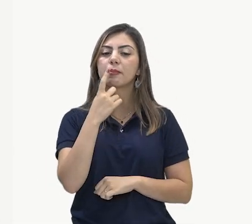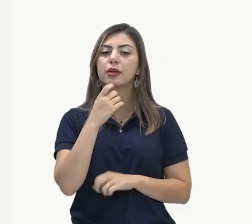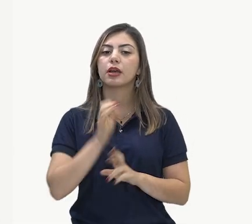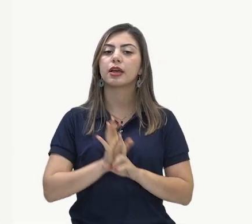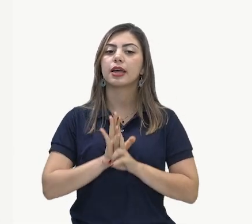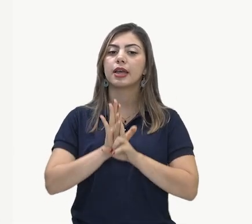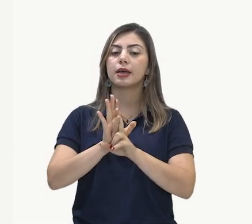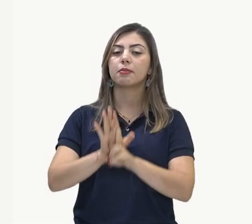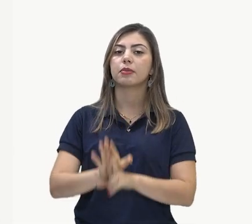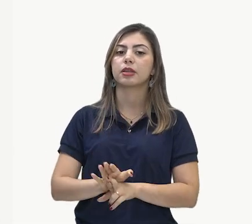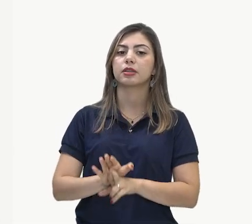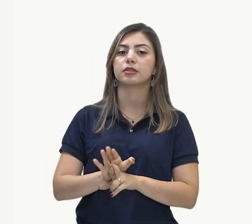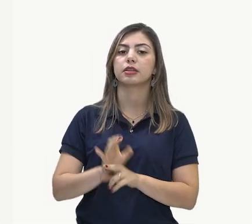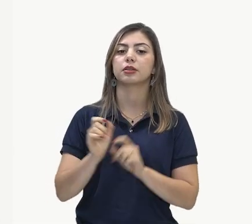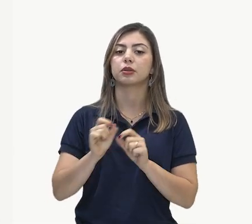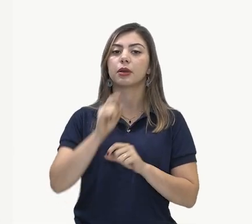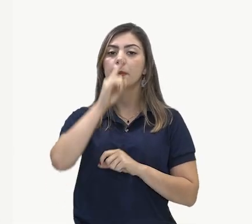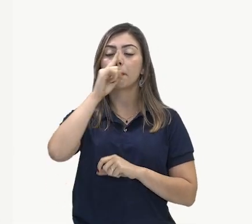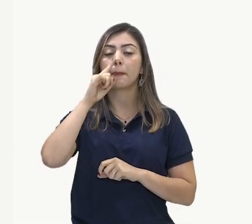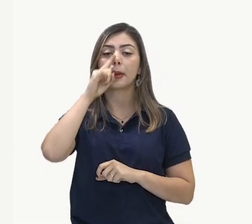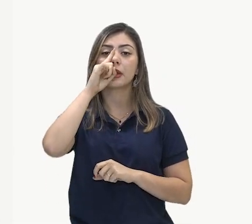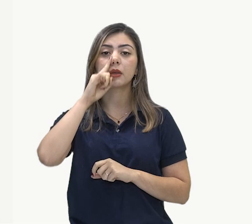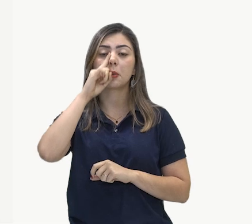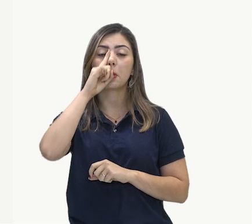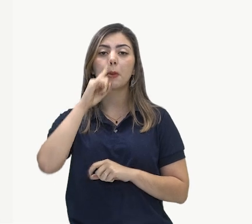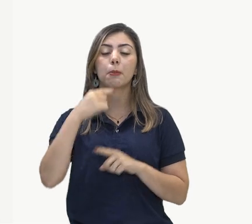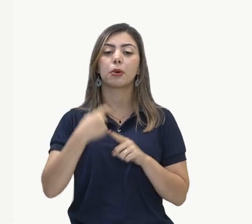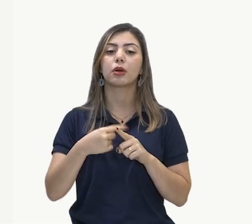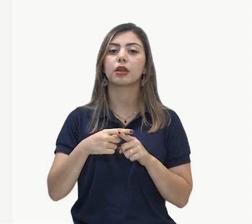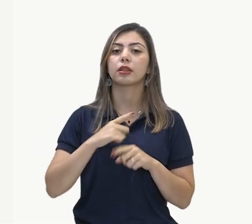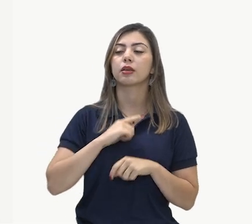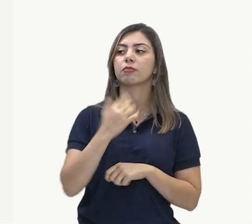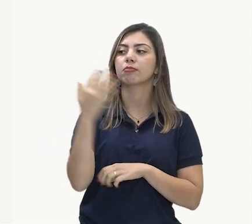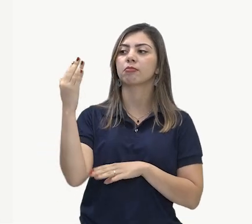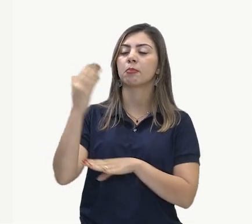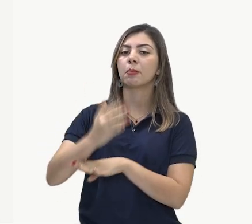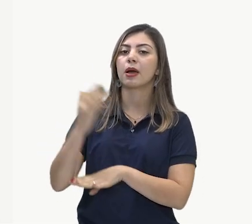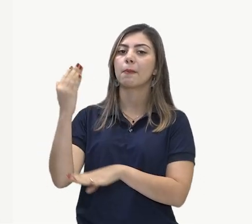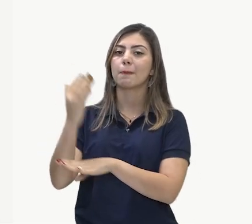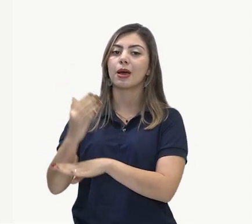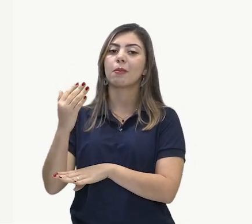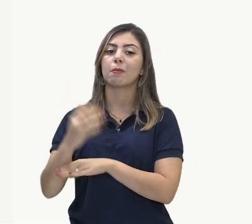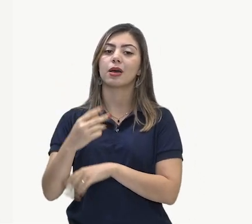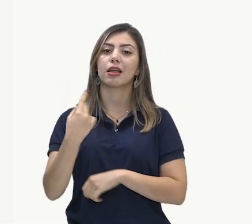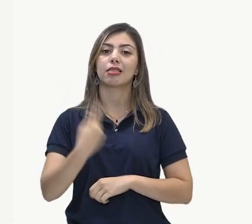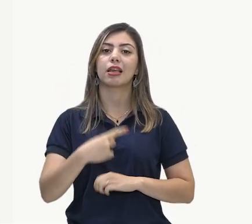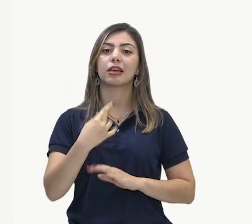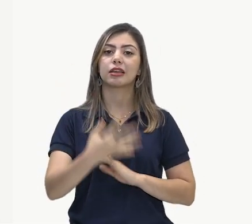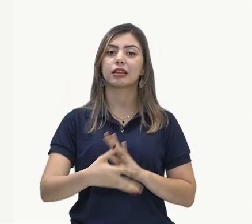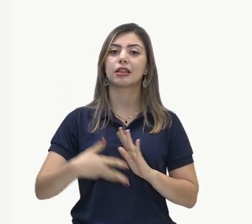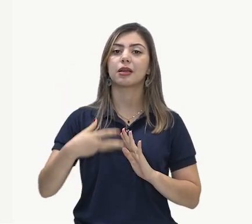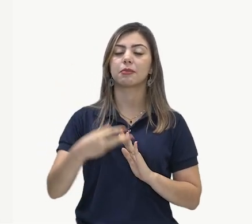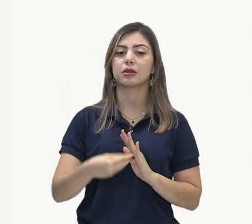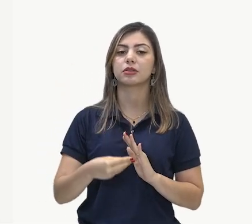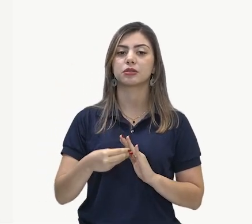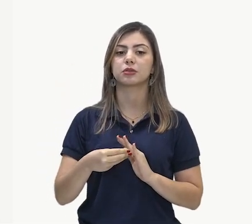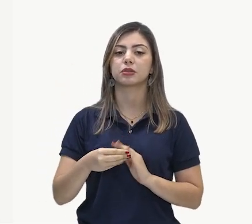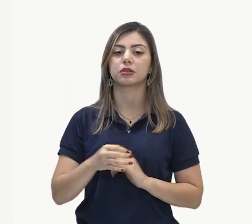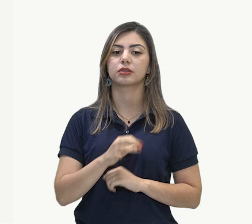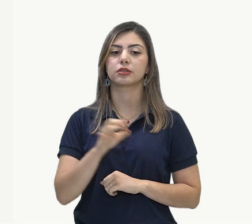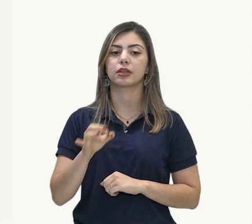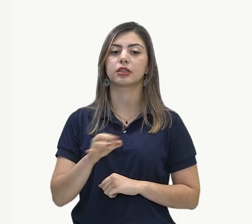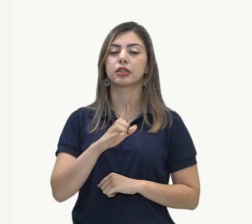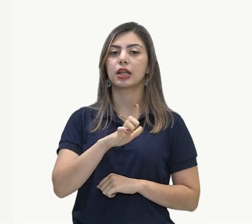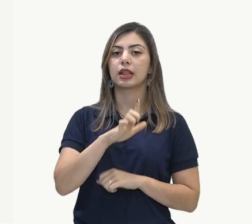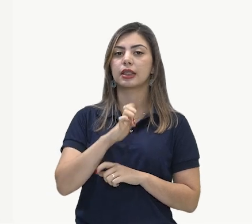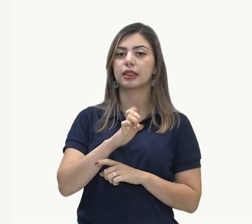quantidade de alertas sobre desmatamento que aconteceram na Amazônia legal nesse caso. E aí vão se